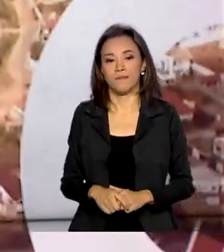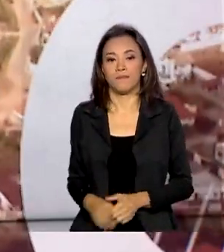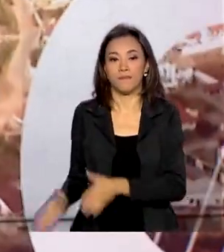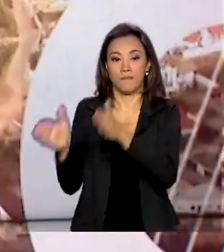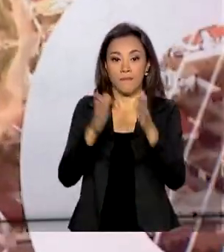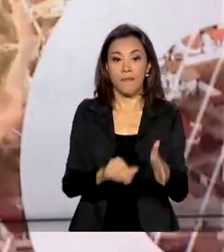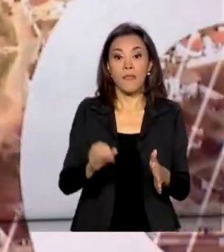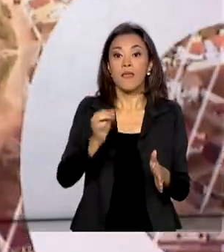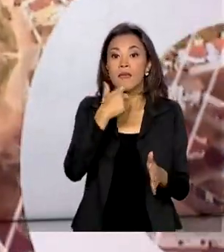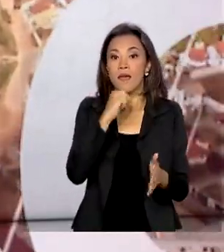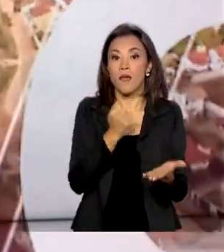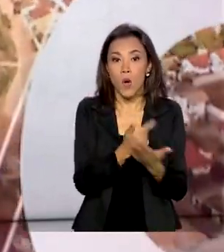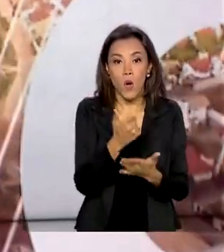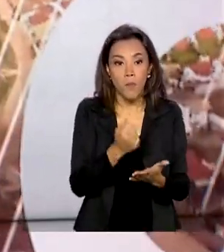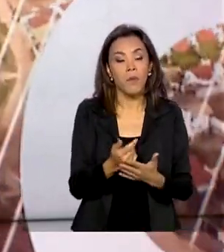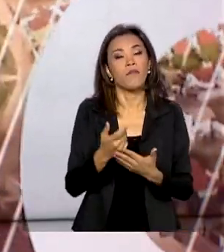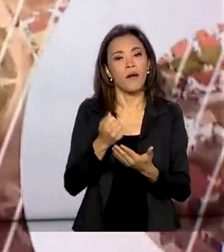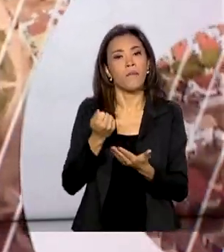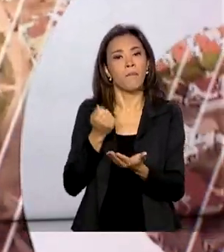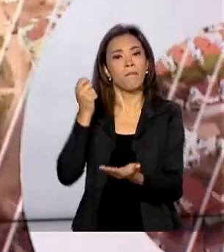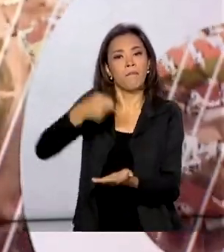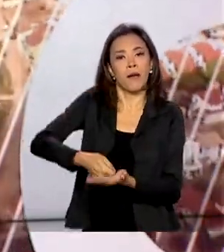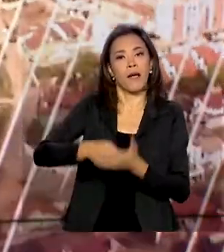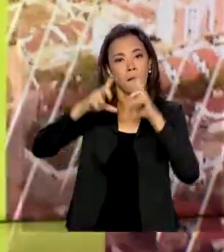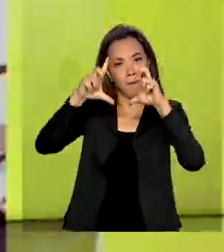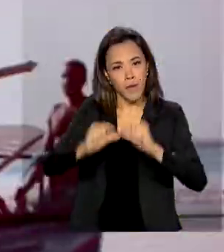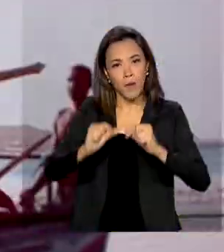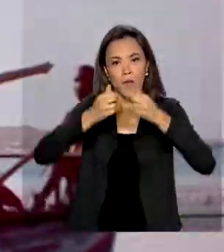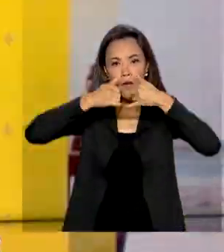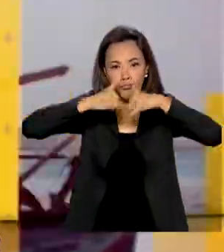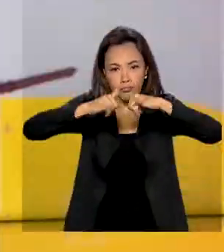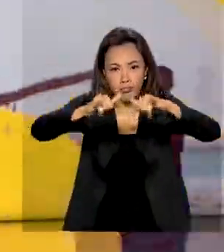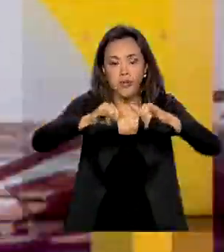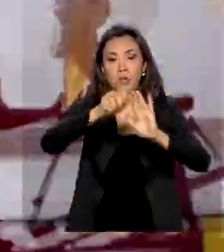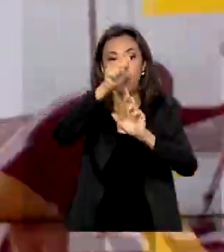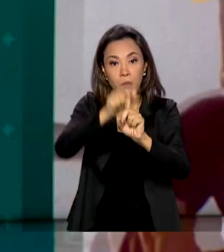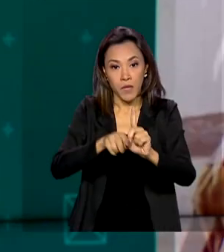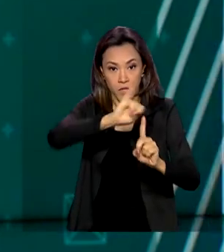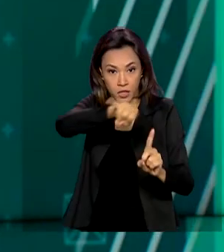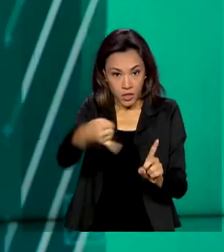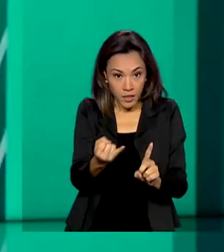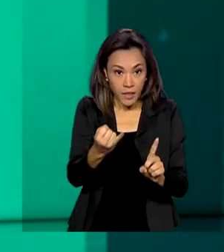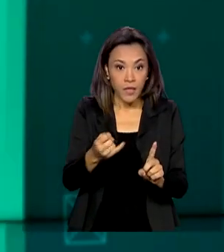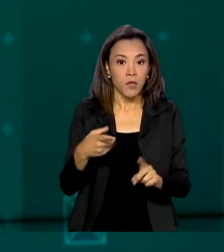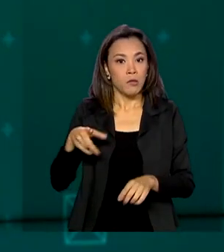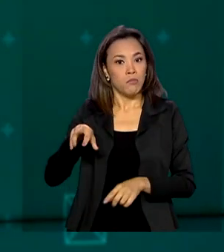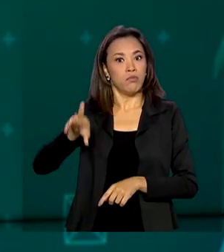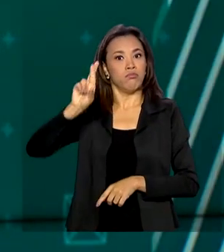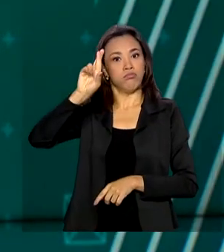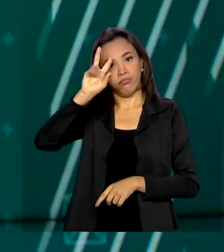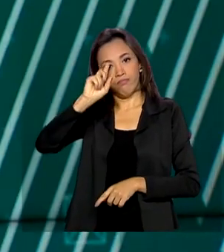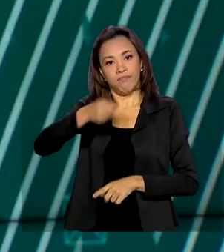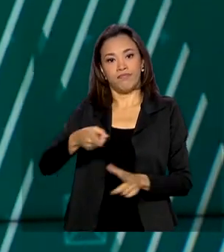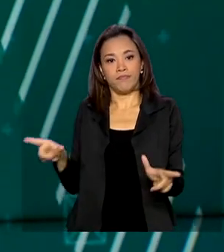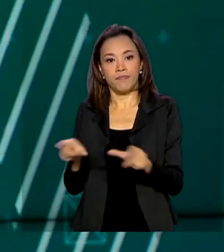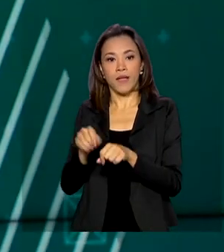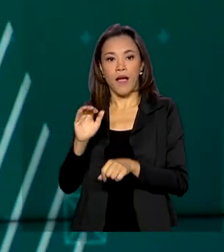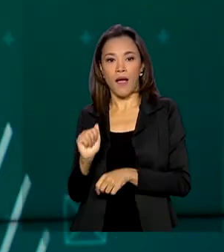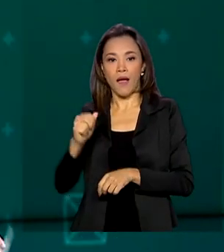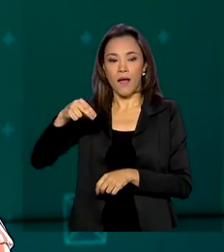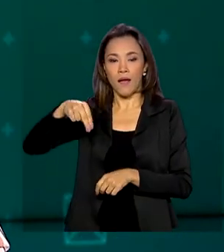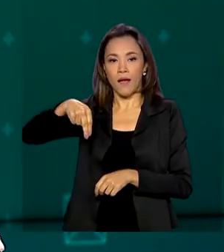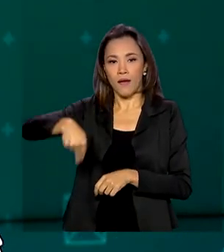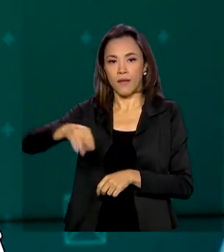o consumidor vai pagar menos na conta de energia elétrica em Janeiro por determinação da Agência Nacional de Energia Elétrica a